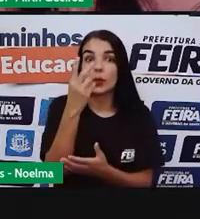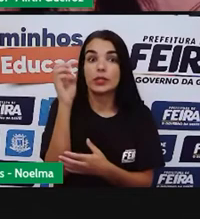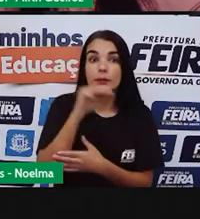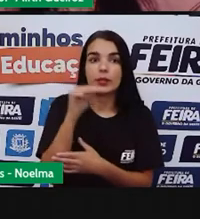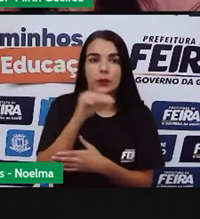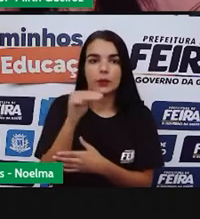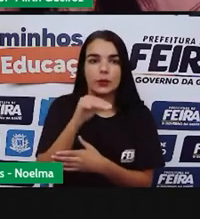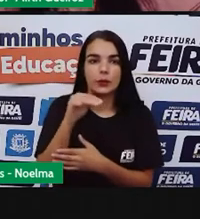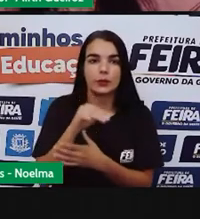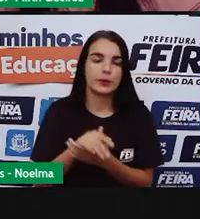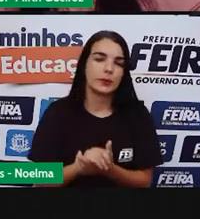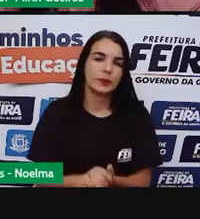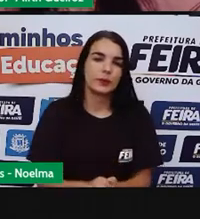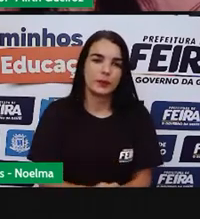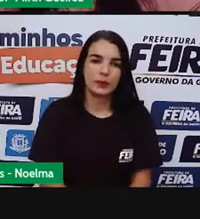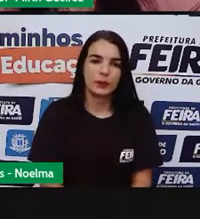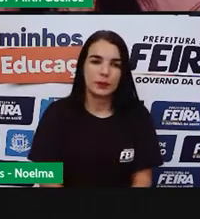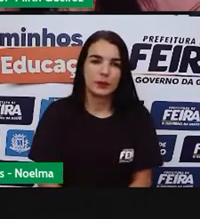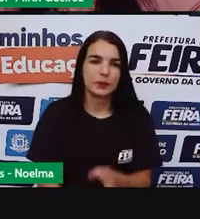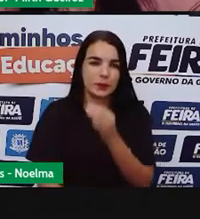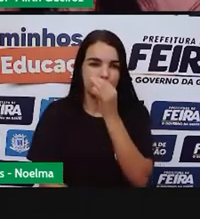2 minutinhos.